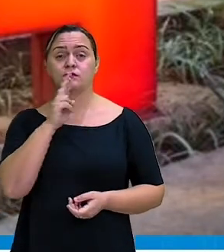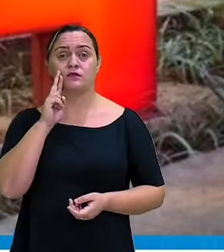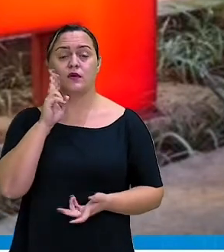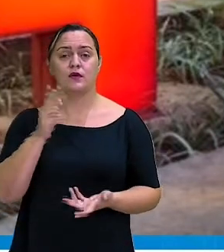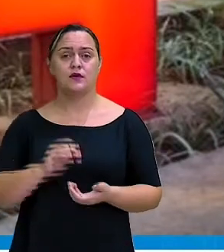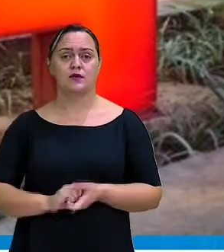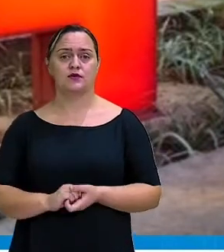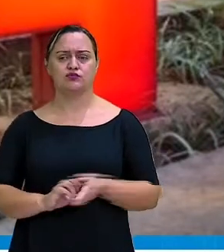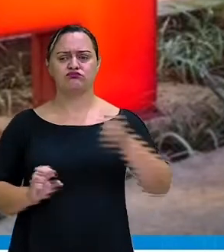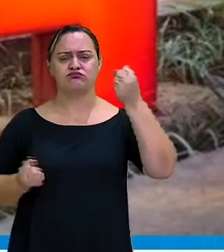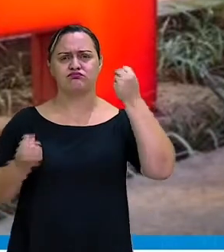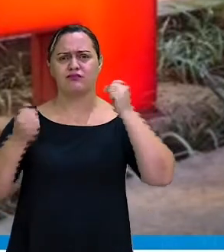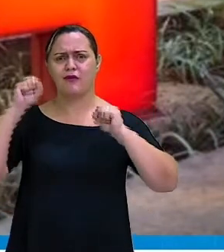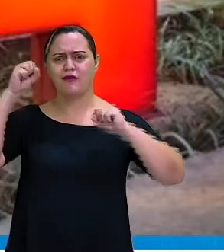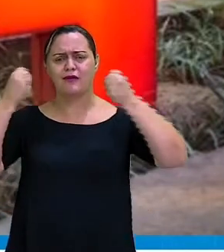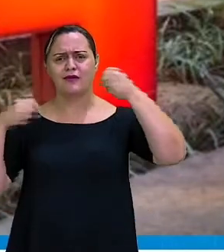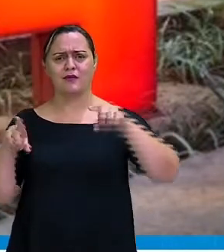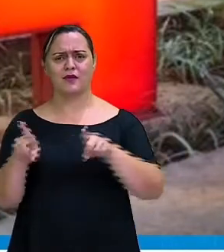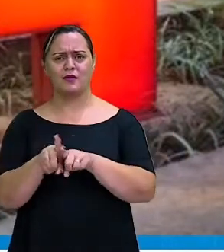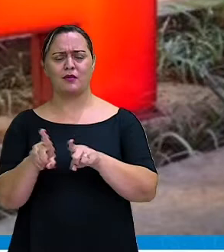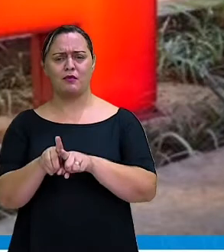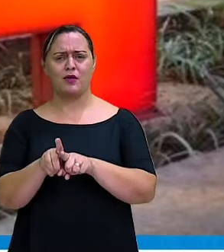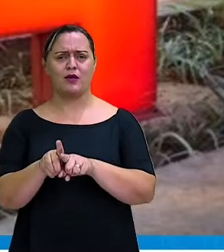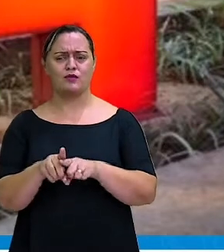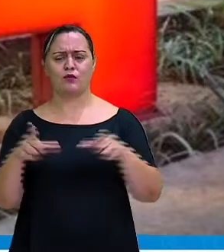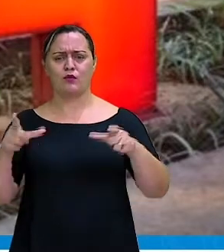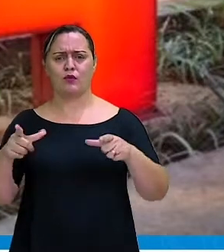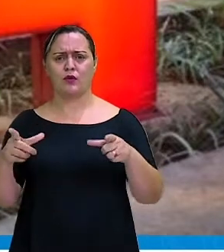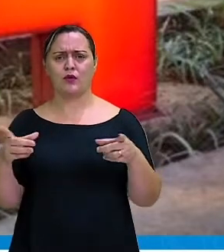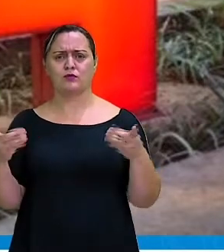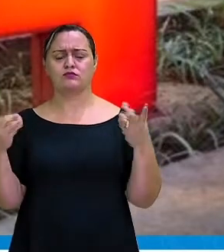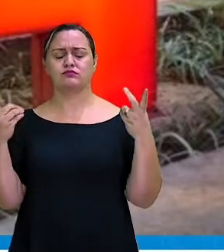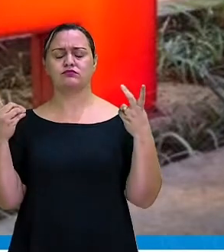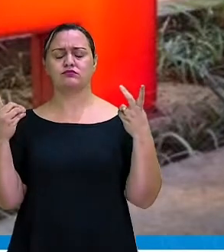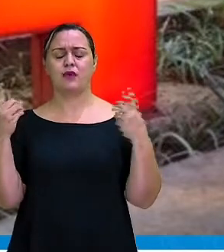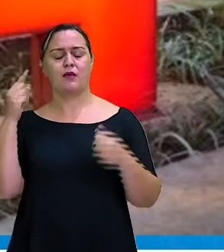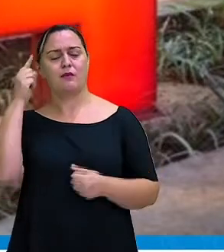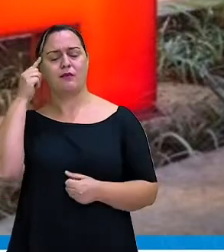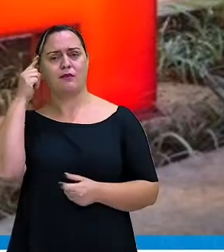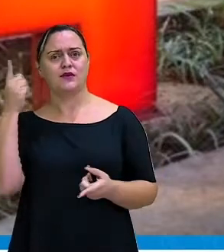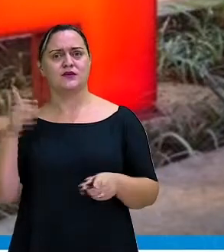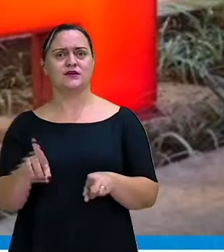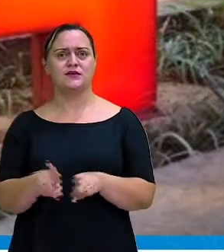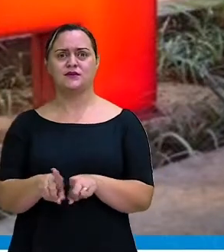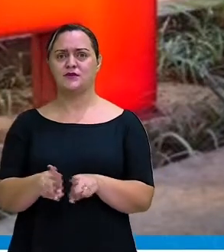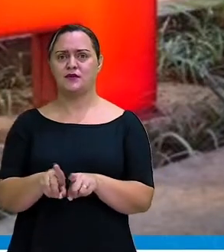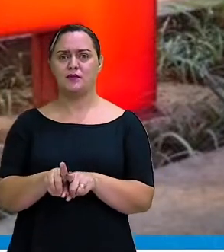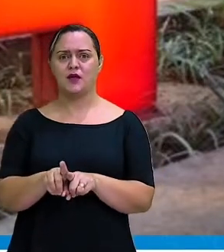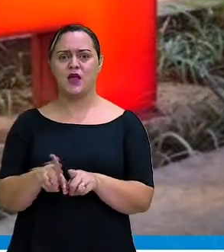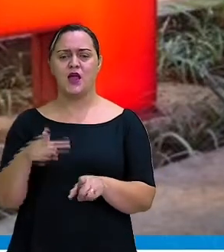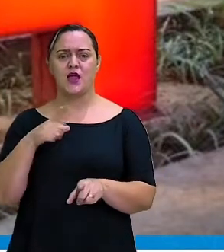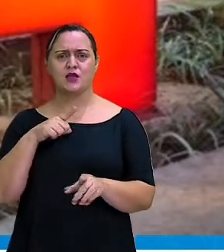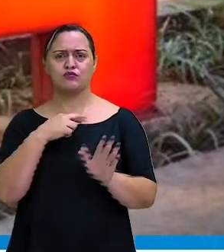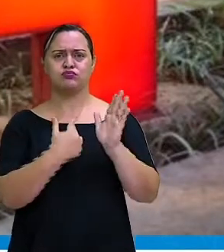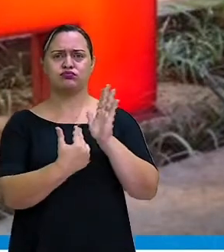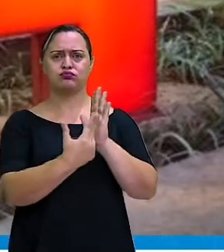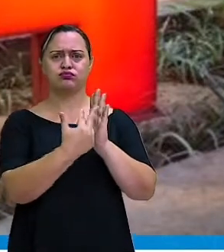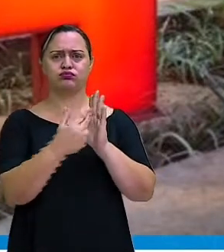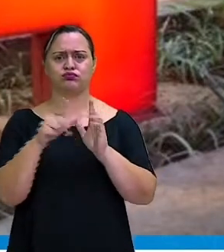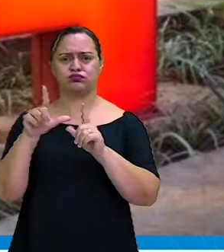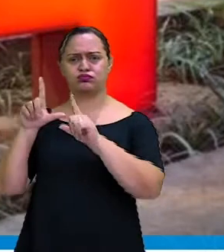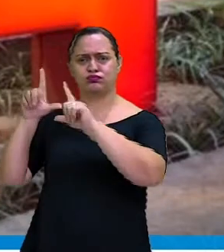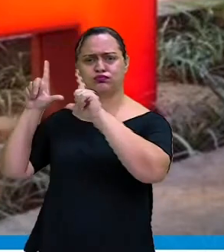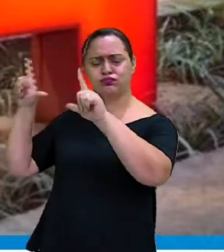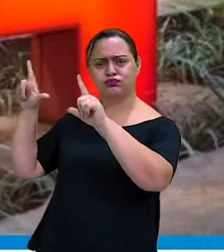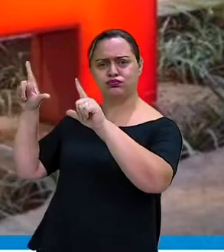de yoga, slackline, meditação e dança. É um projeto arquitetônico que tem um design arrojado e